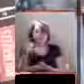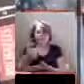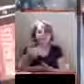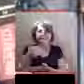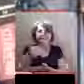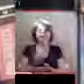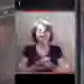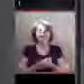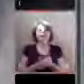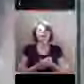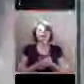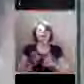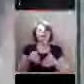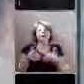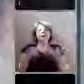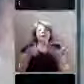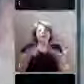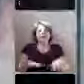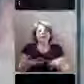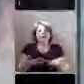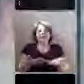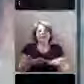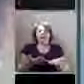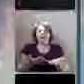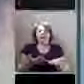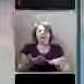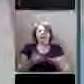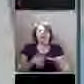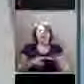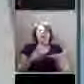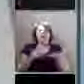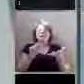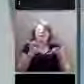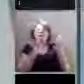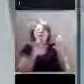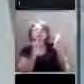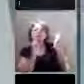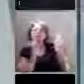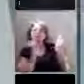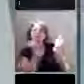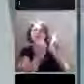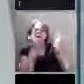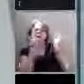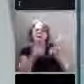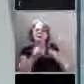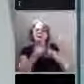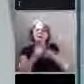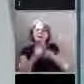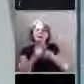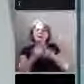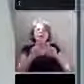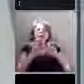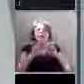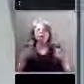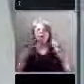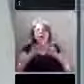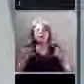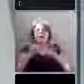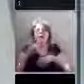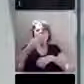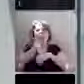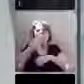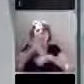Tá. Ok, então, eu até marquei aqui para mim, que na sequência aí do seu parágrafo, que o léxico dos